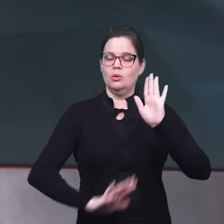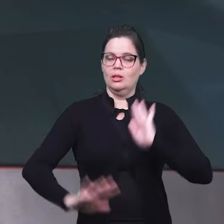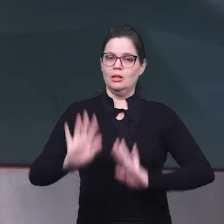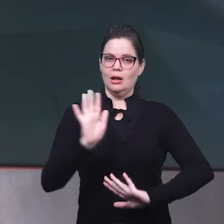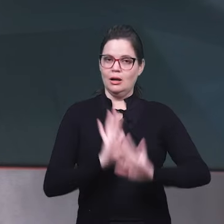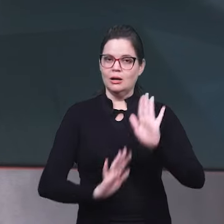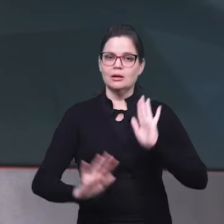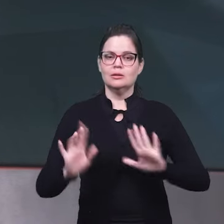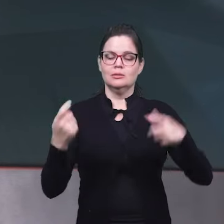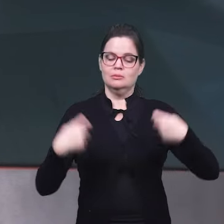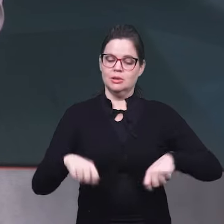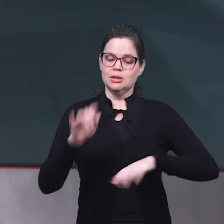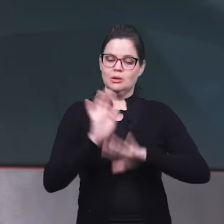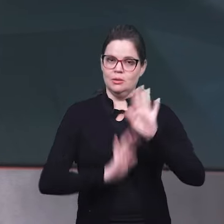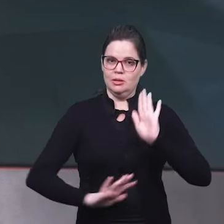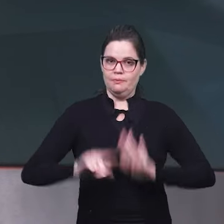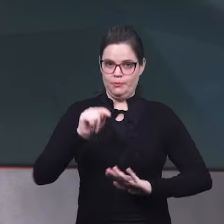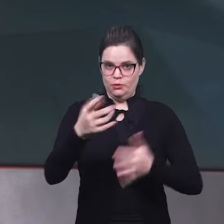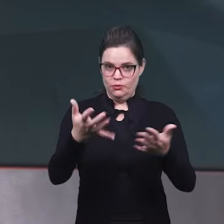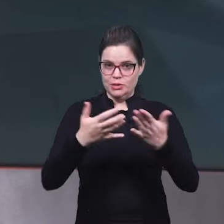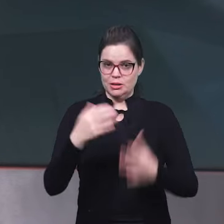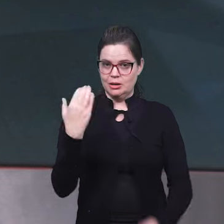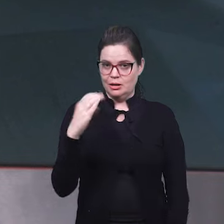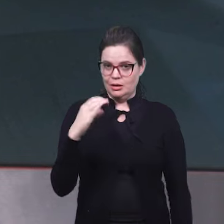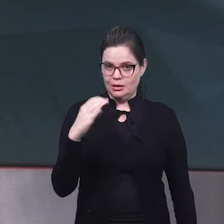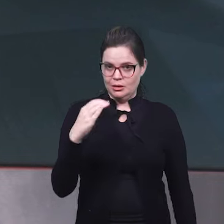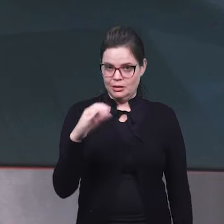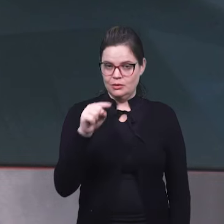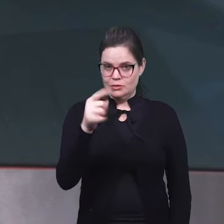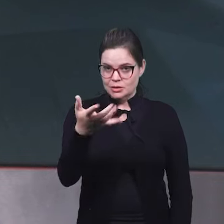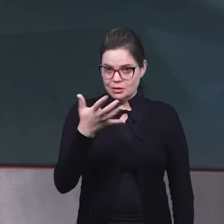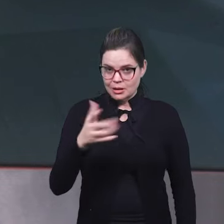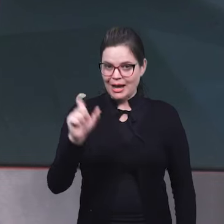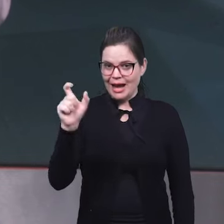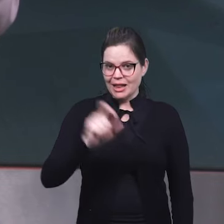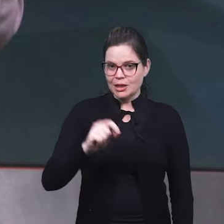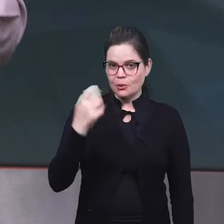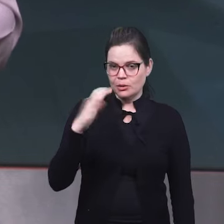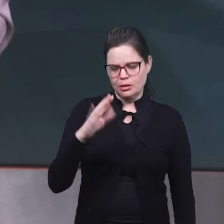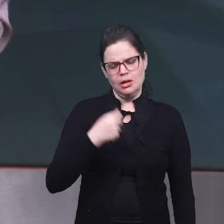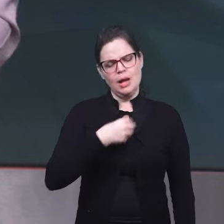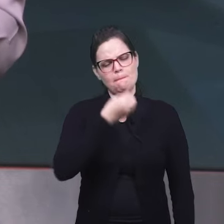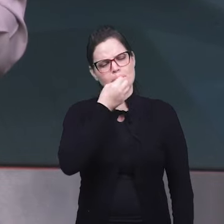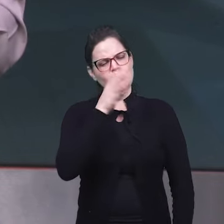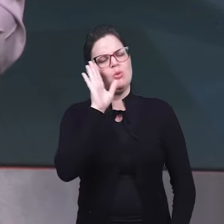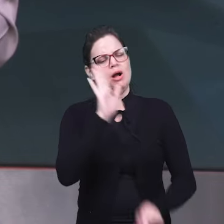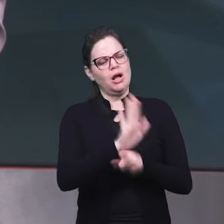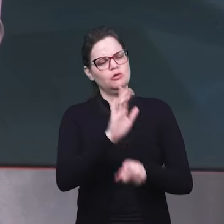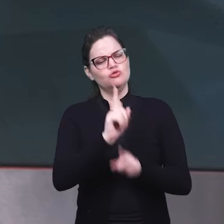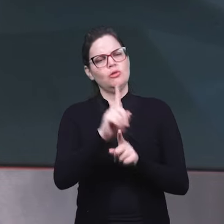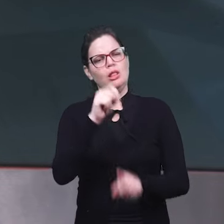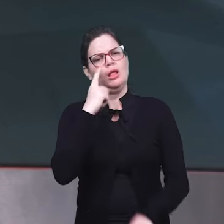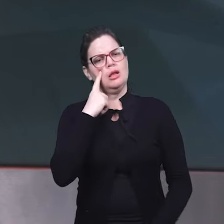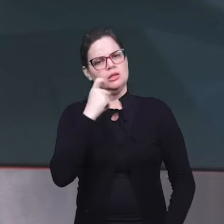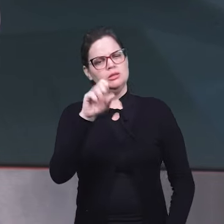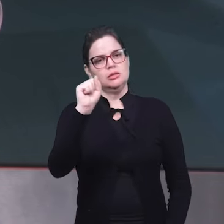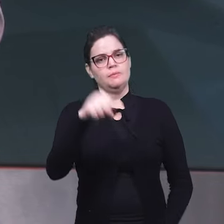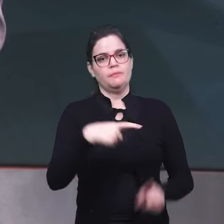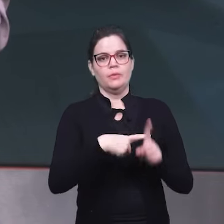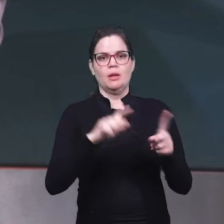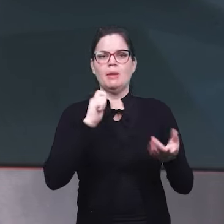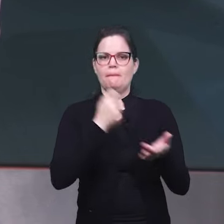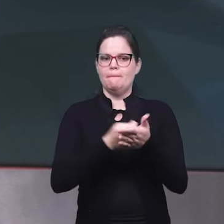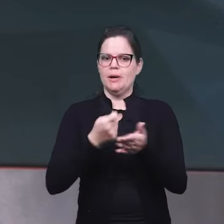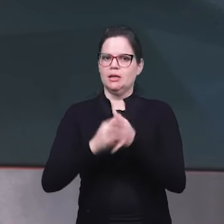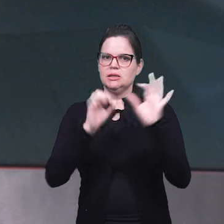muito cuidado com isso. Você quer ter o cartão de crédito? É válido, ajuda muito, é muito interessante, mas